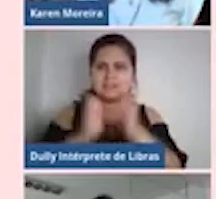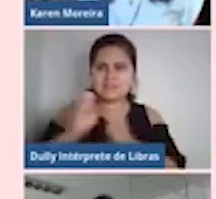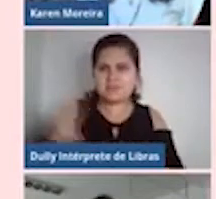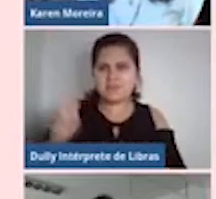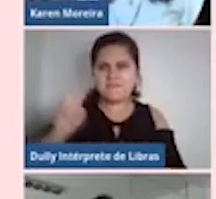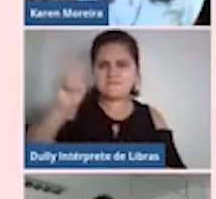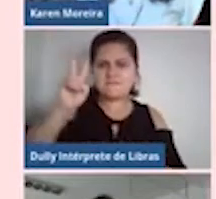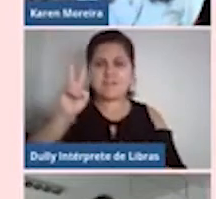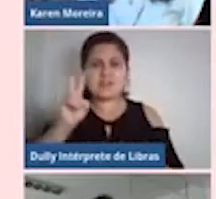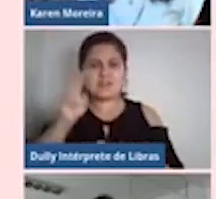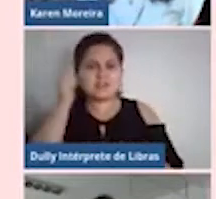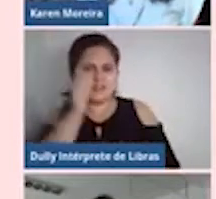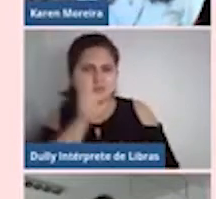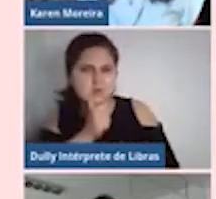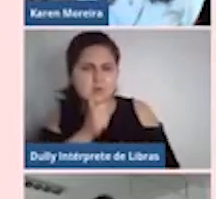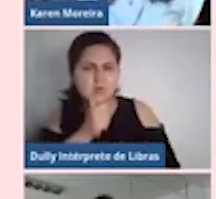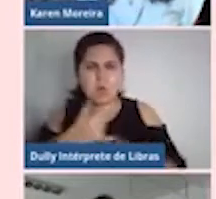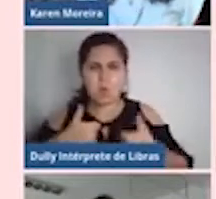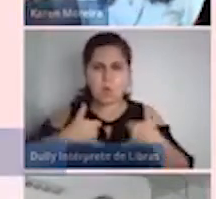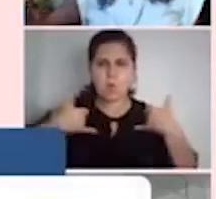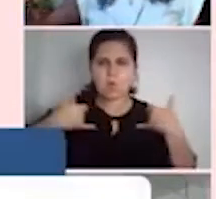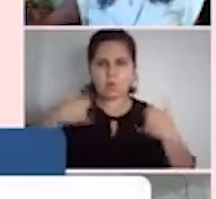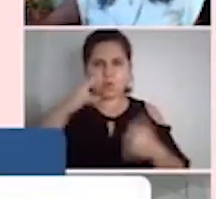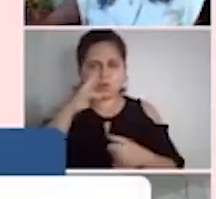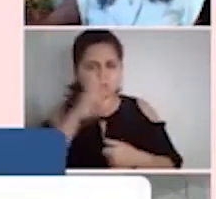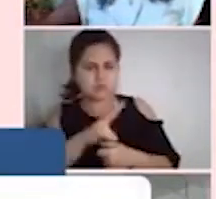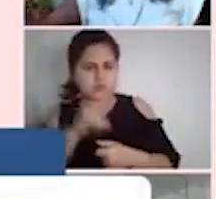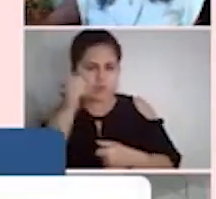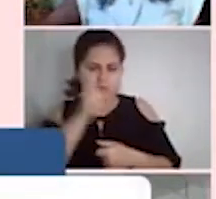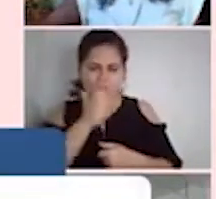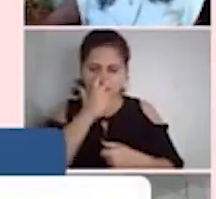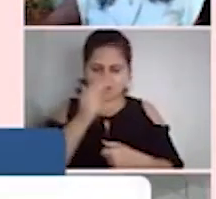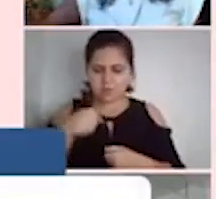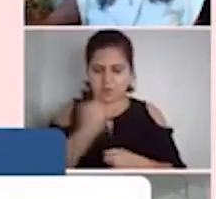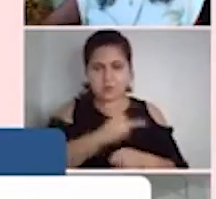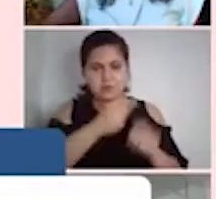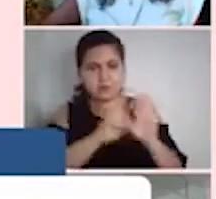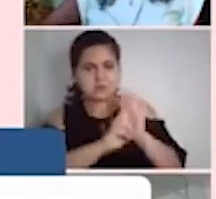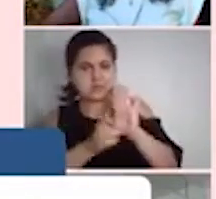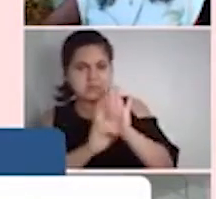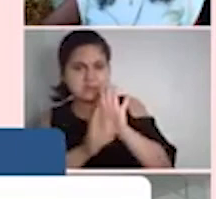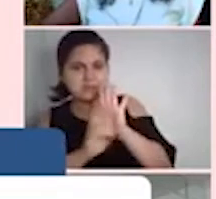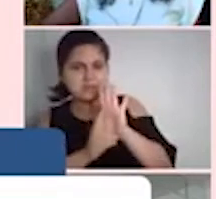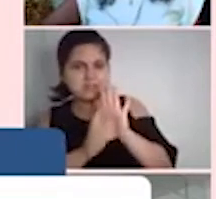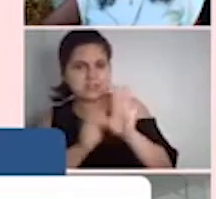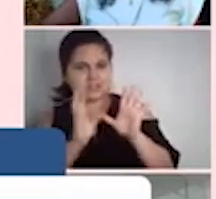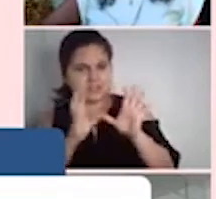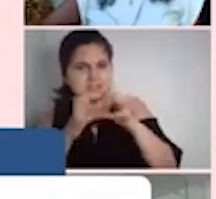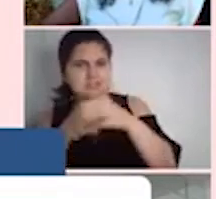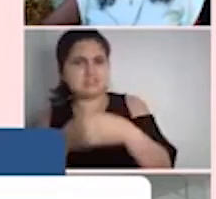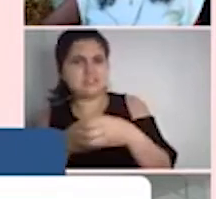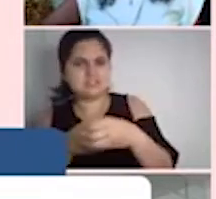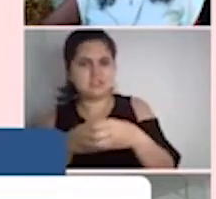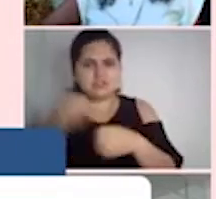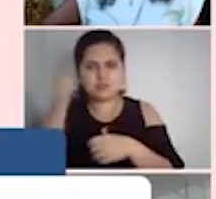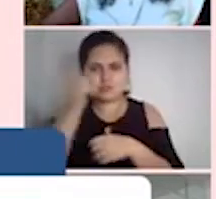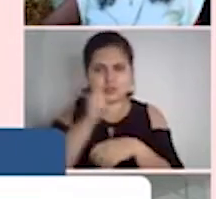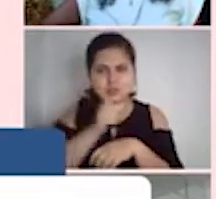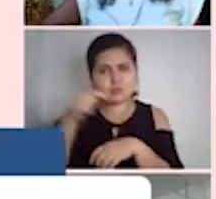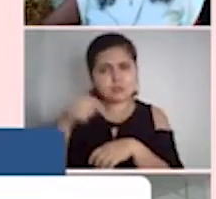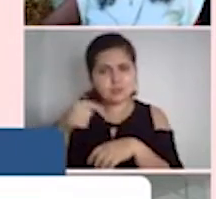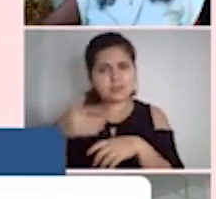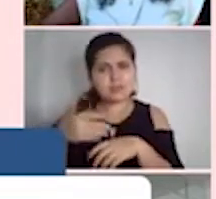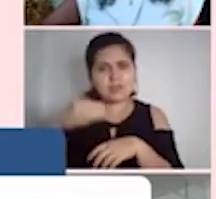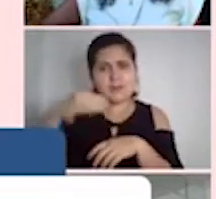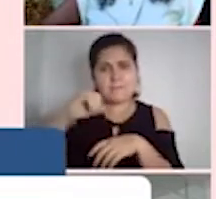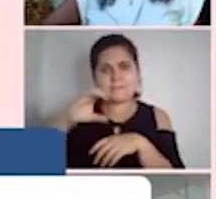mulheres, orgulho de ver mulheres como nós aqui hoje, representando esse time, né, de mulheres aqui, a